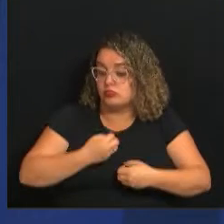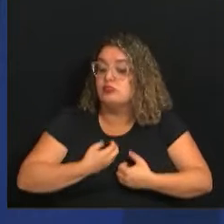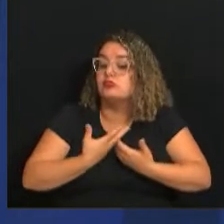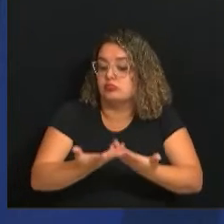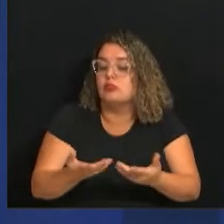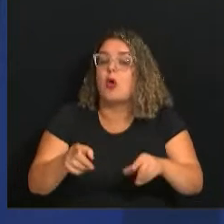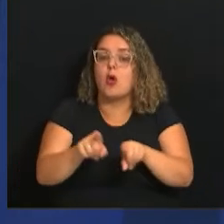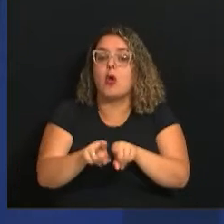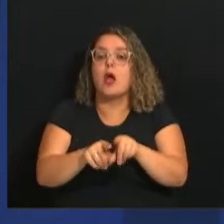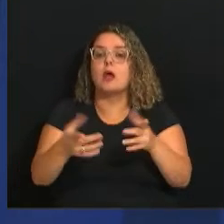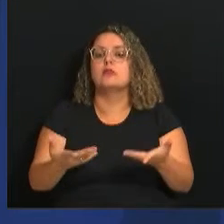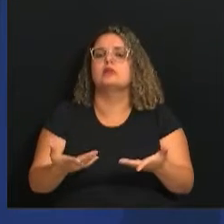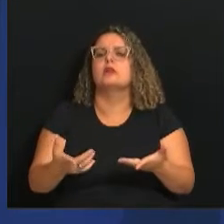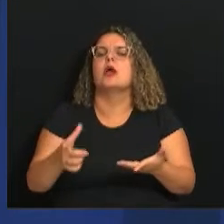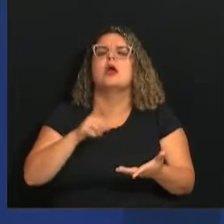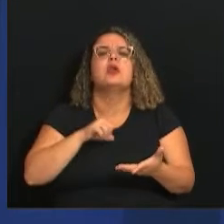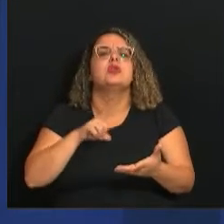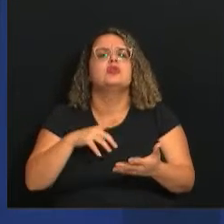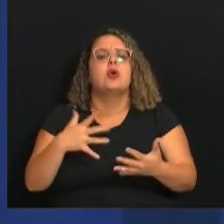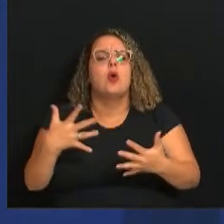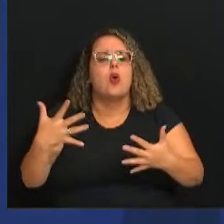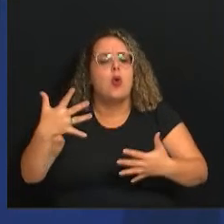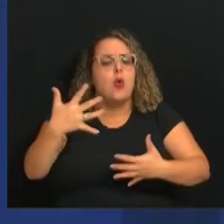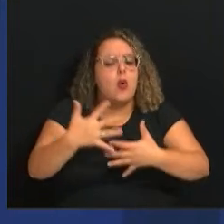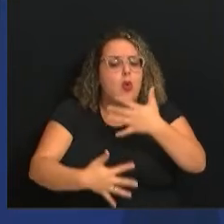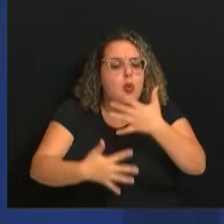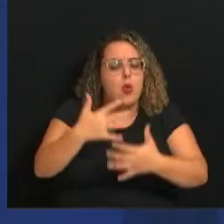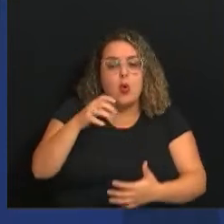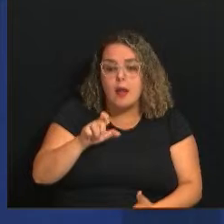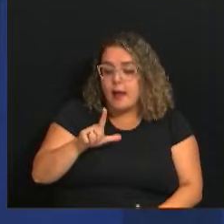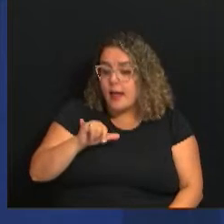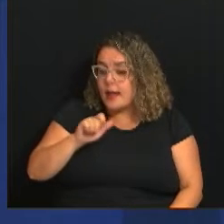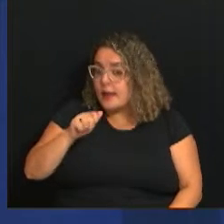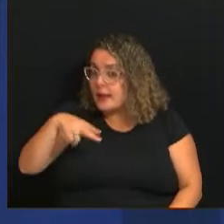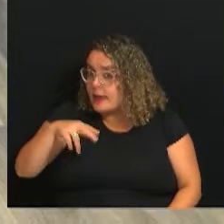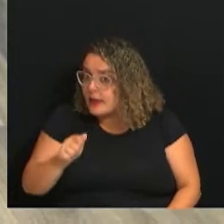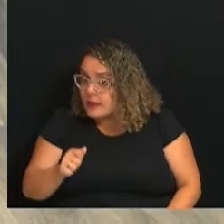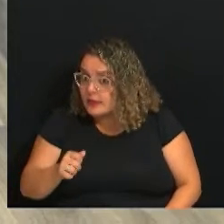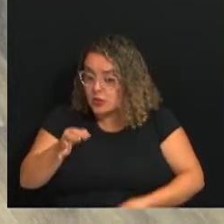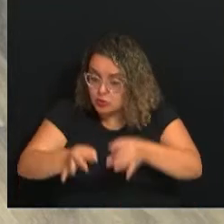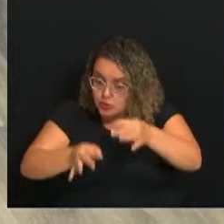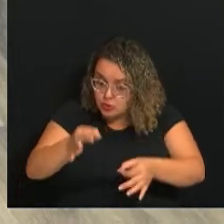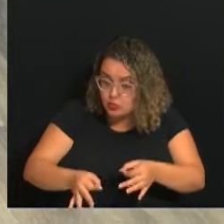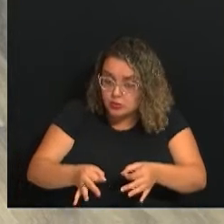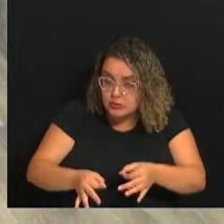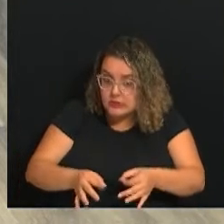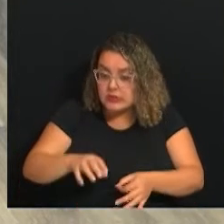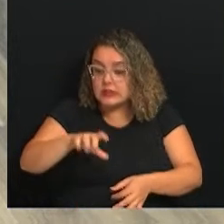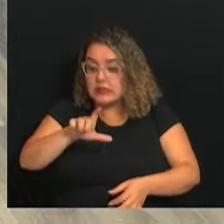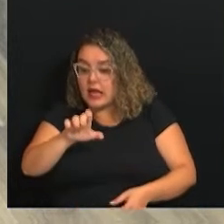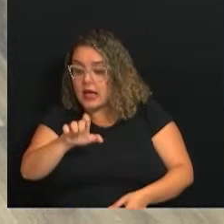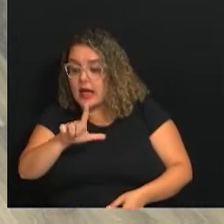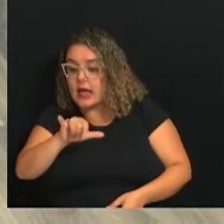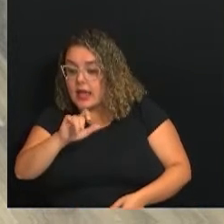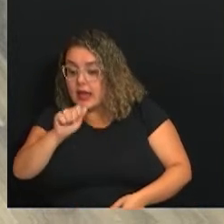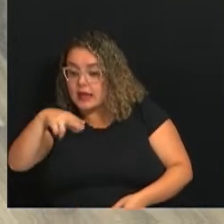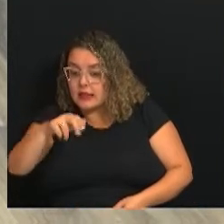amavam. Então, nesse ninho de amor é